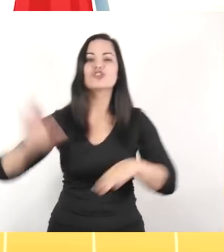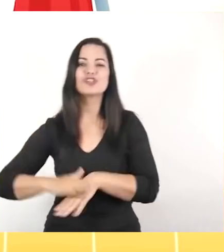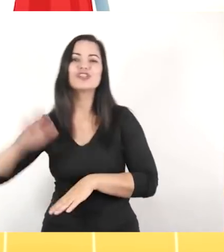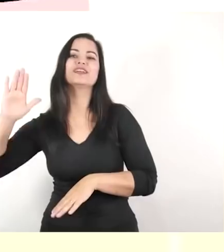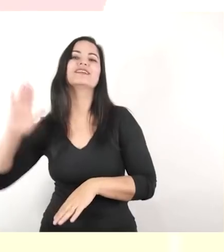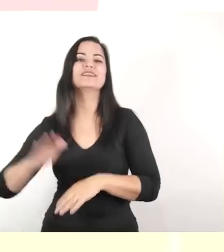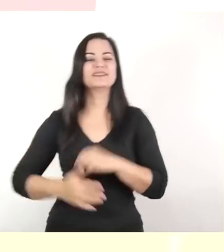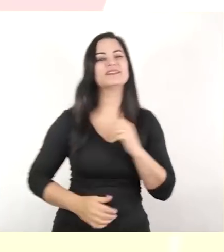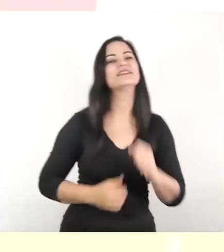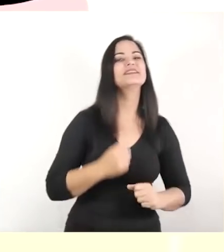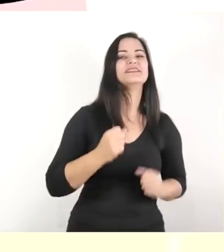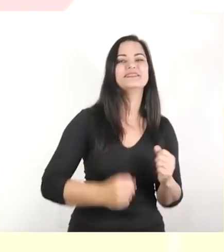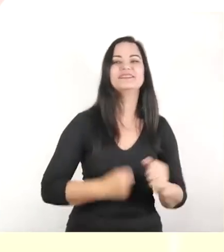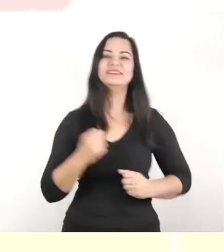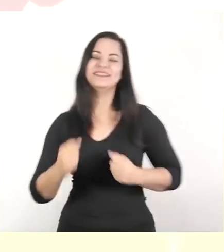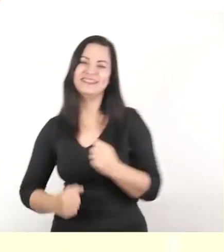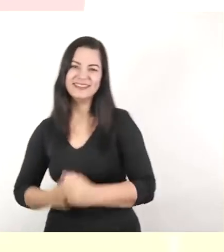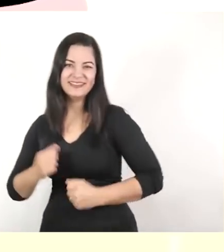estar.